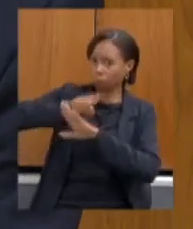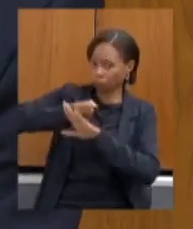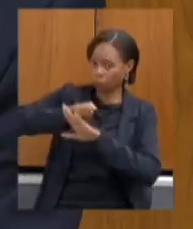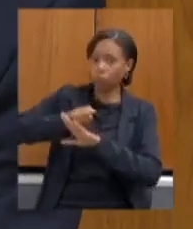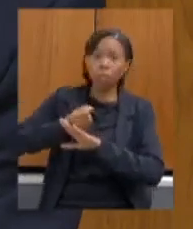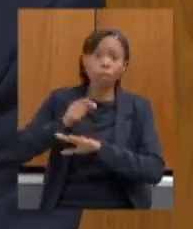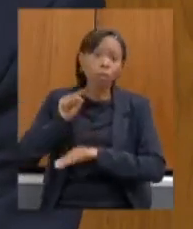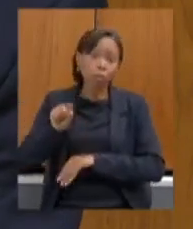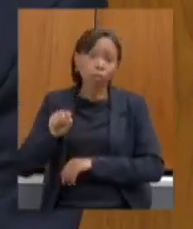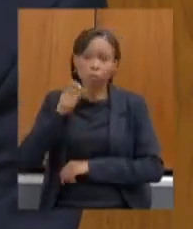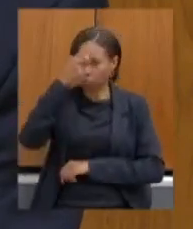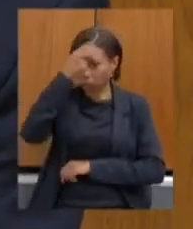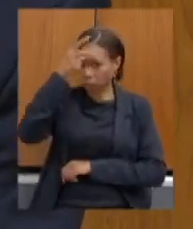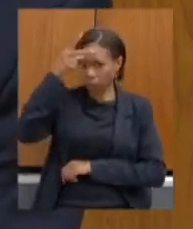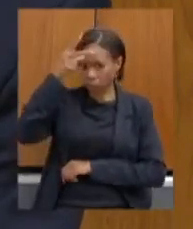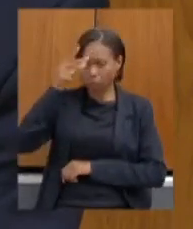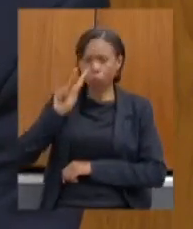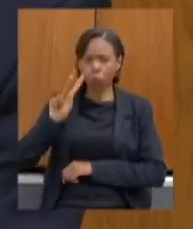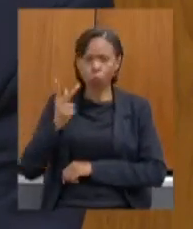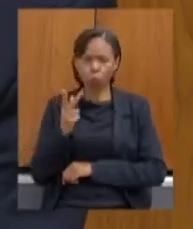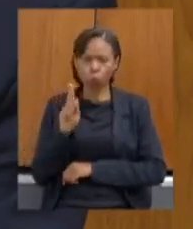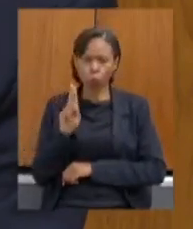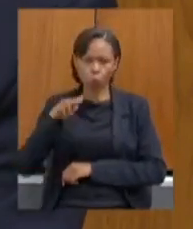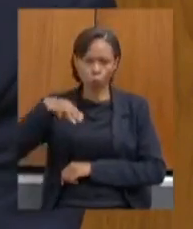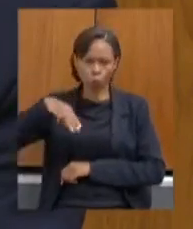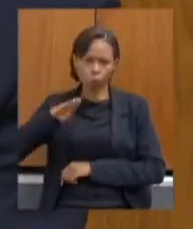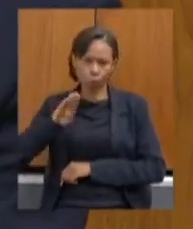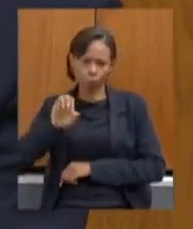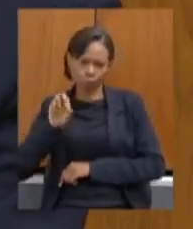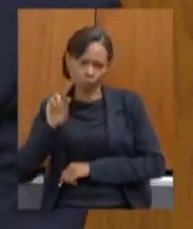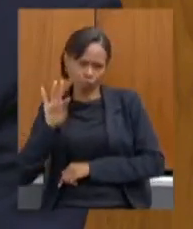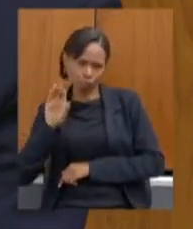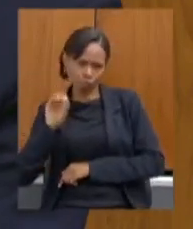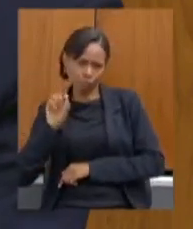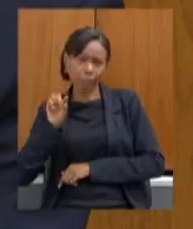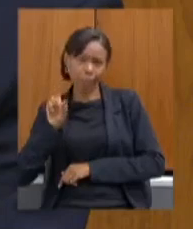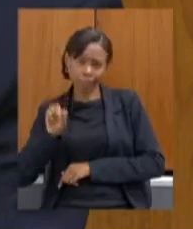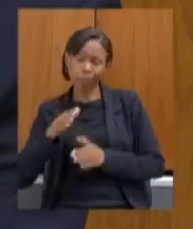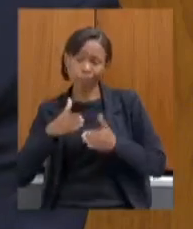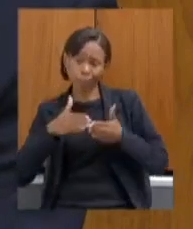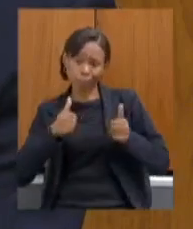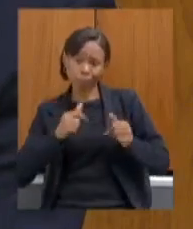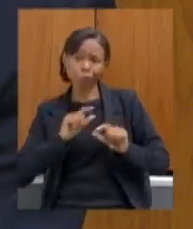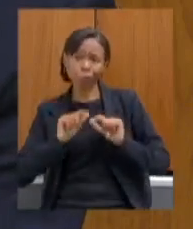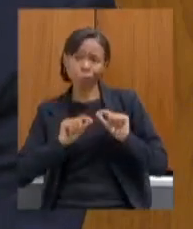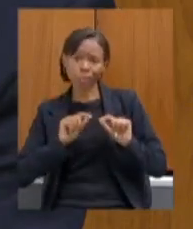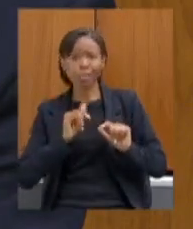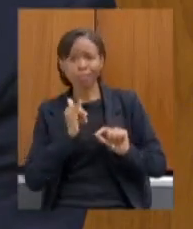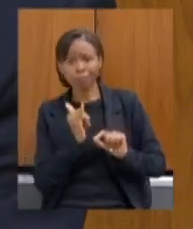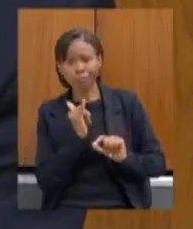Humberto Souto pediu, fala com o governador, que o Montes Claros também está precisando de uma nova